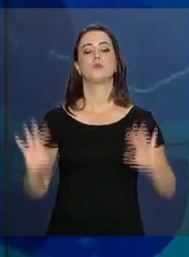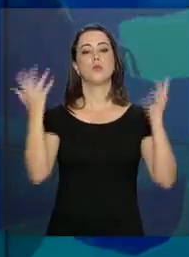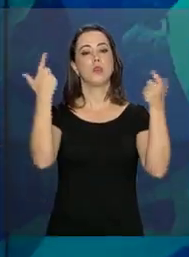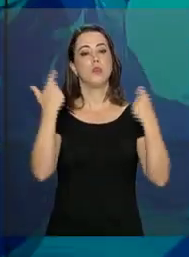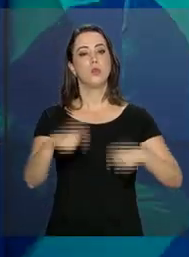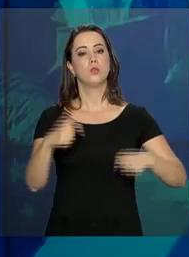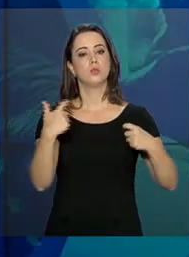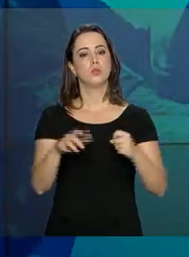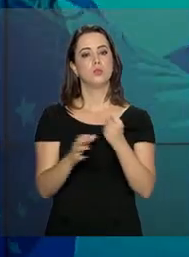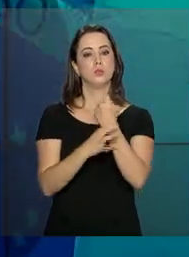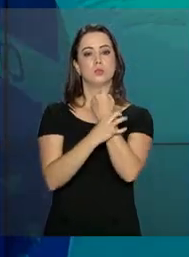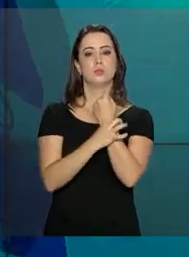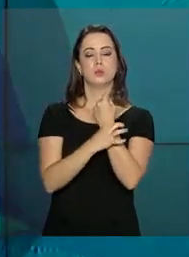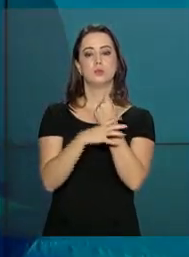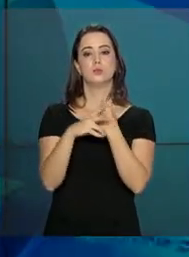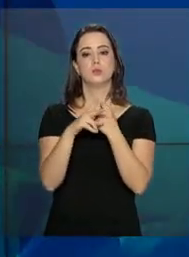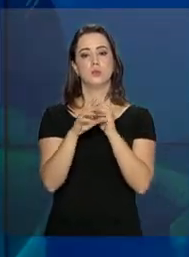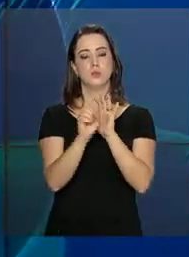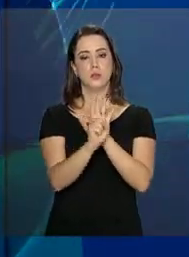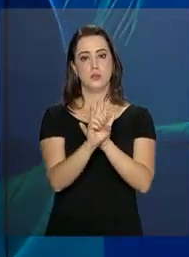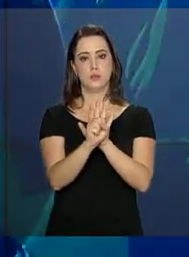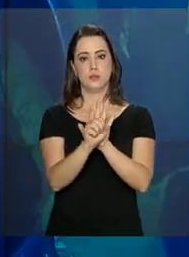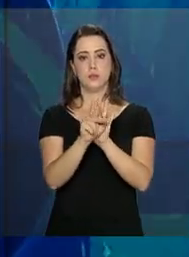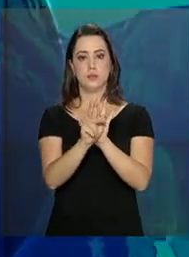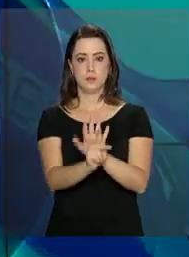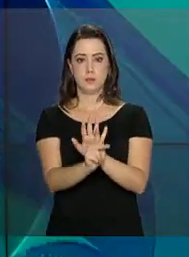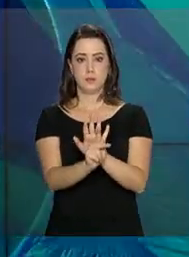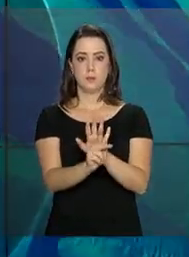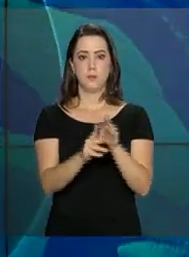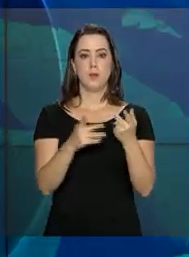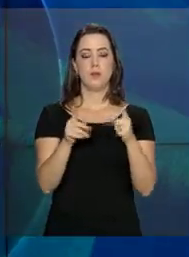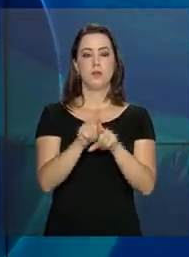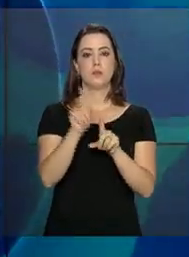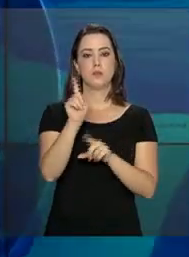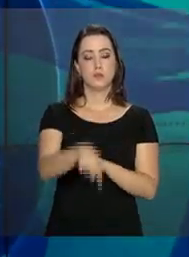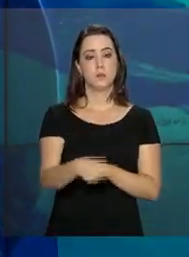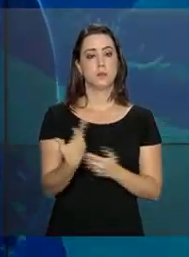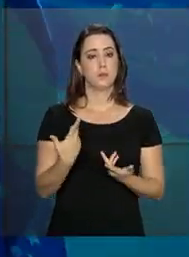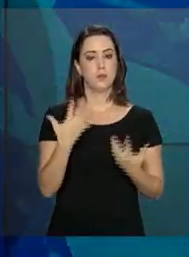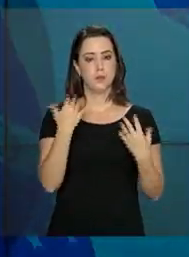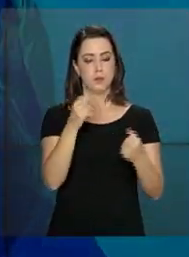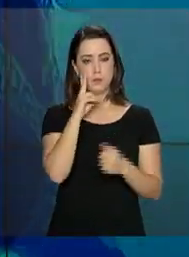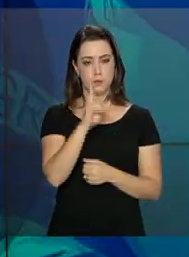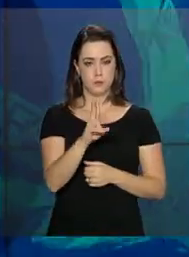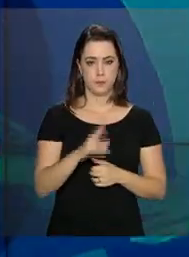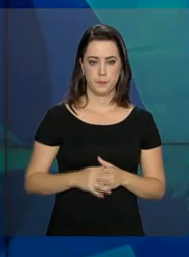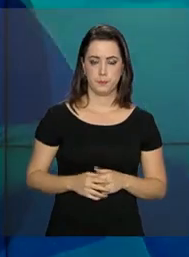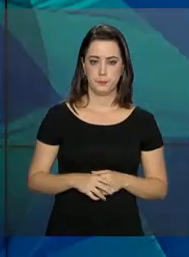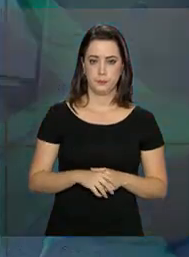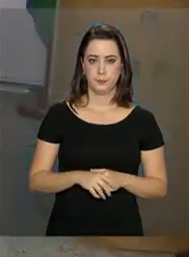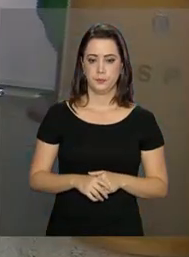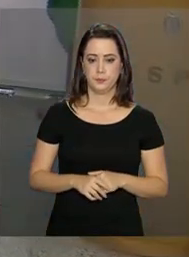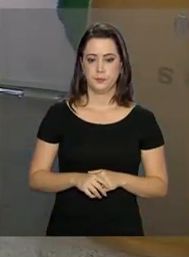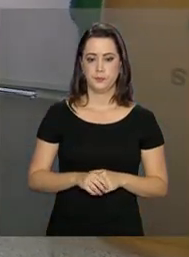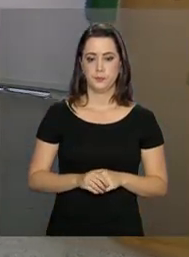na sede da secretaria de segurança pública do estado o repórter ricardo ferraz tem as informações